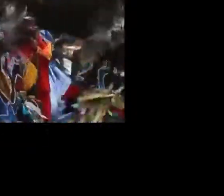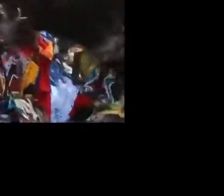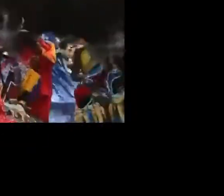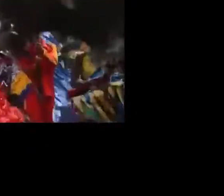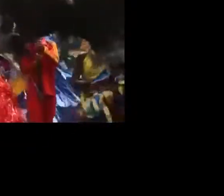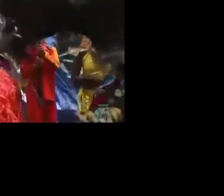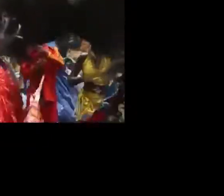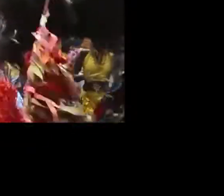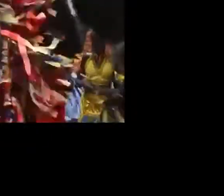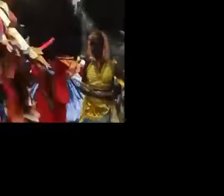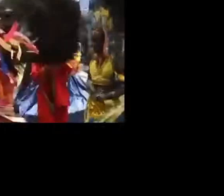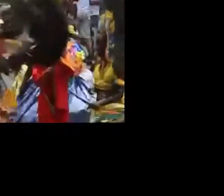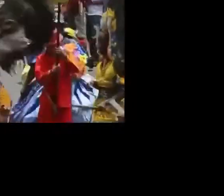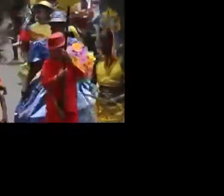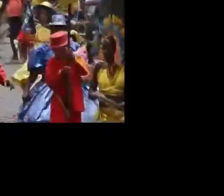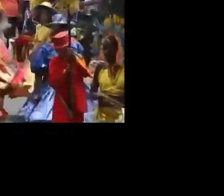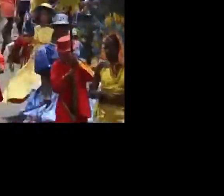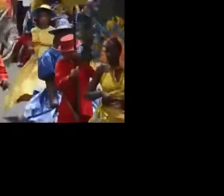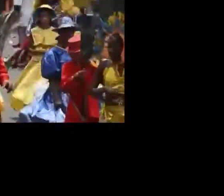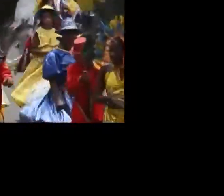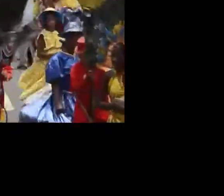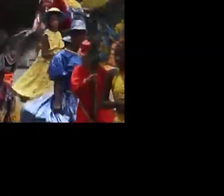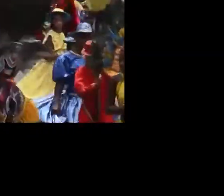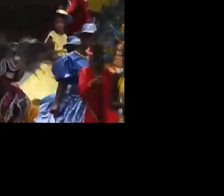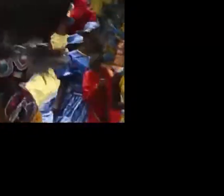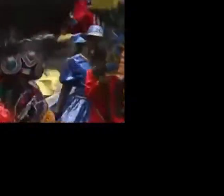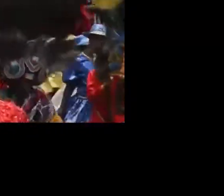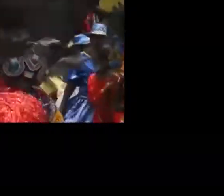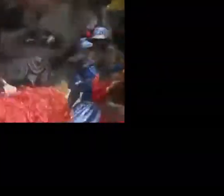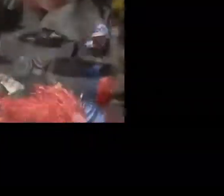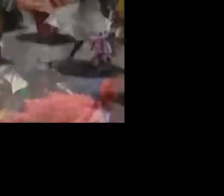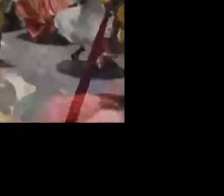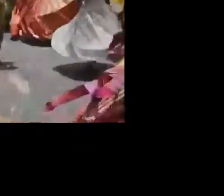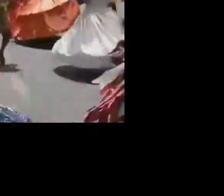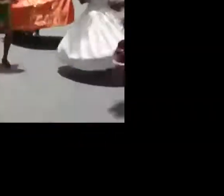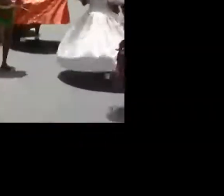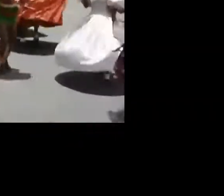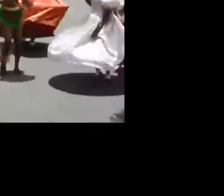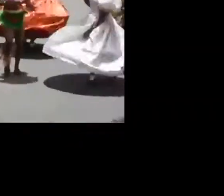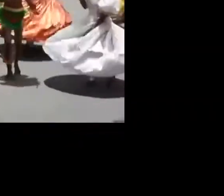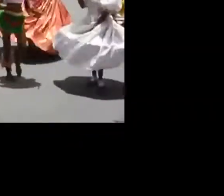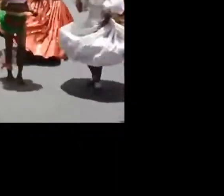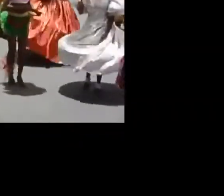guerra, vim brincar o carnaval.